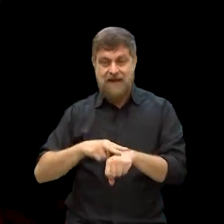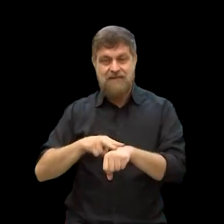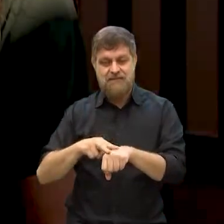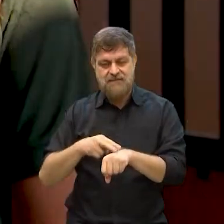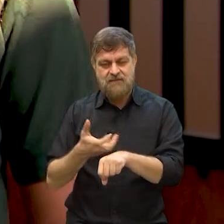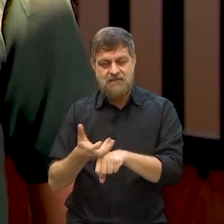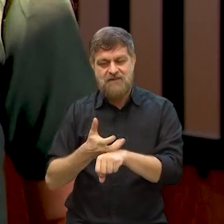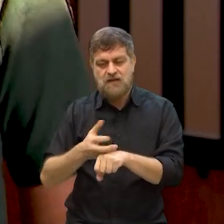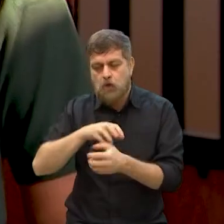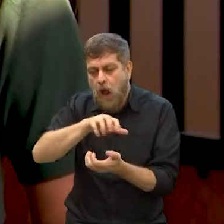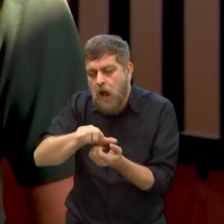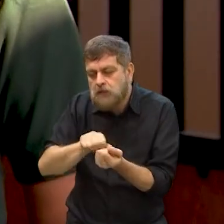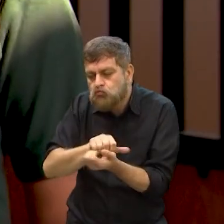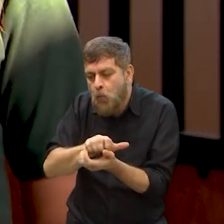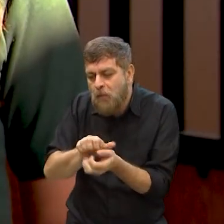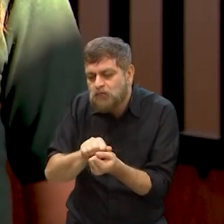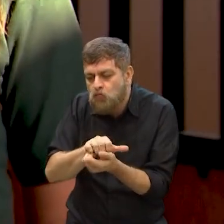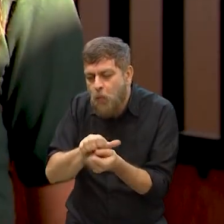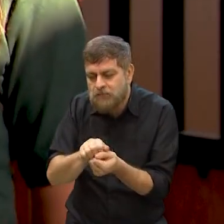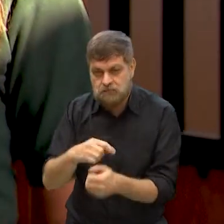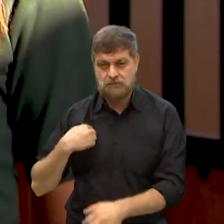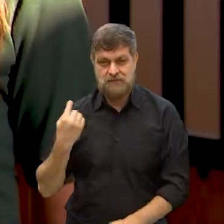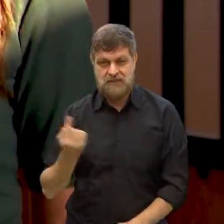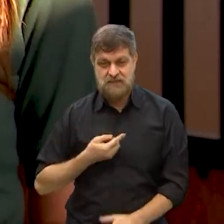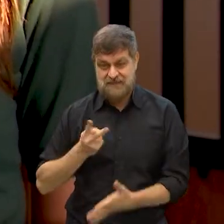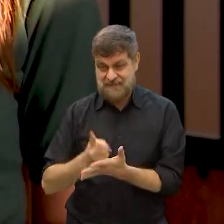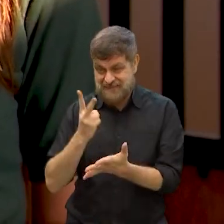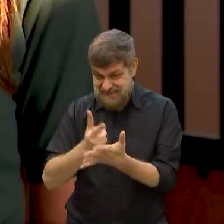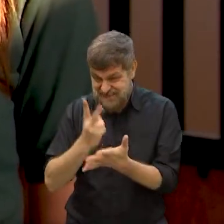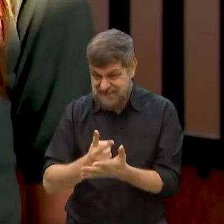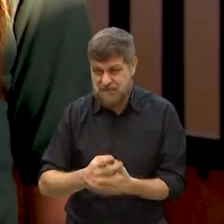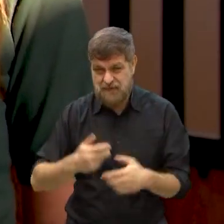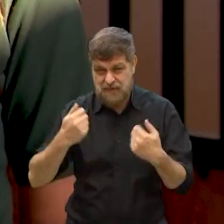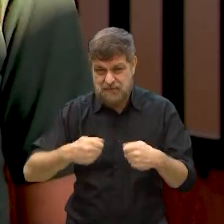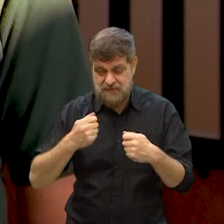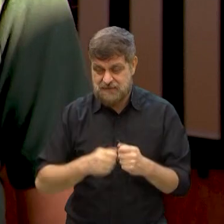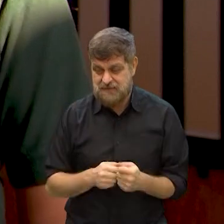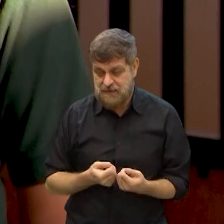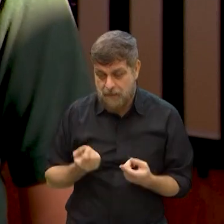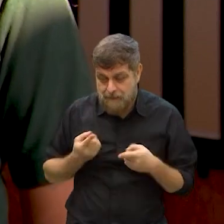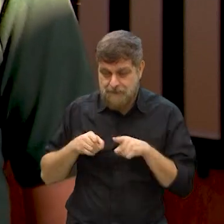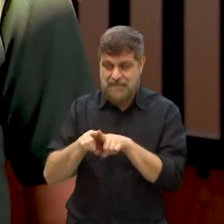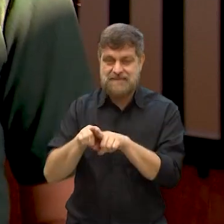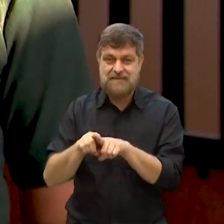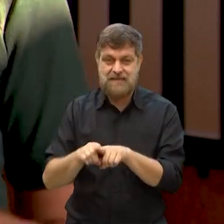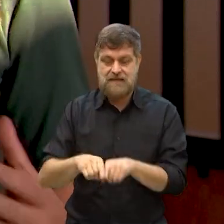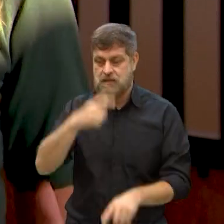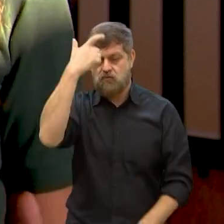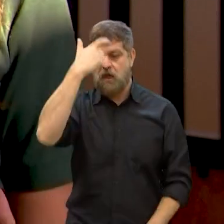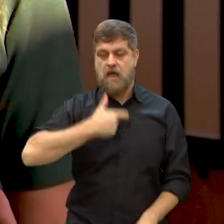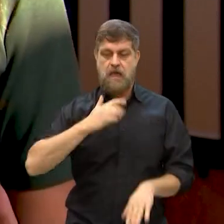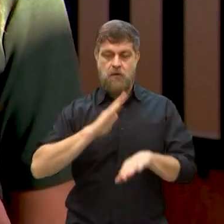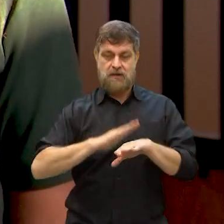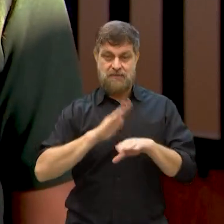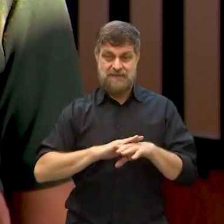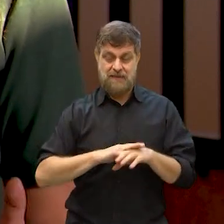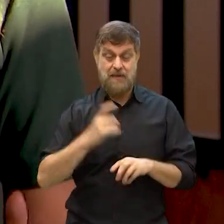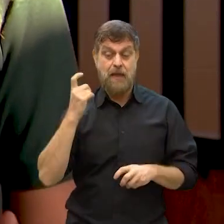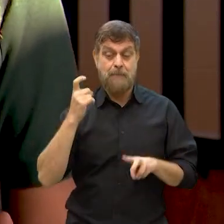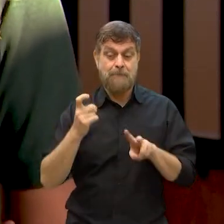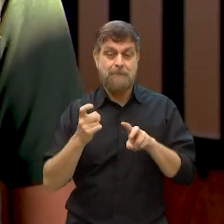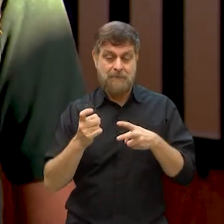grama. Eu sempre falo para os meninos que a gente sempre tem que andar junto. Não dá só para a